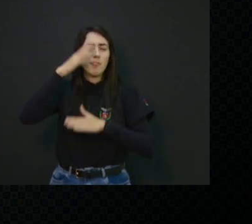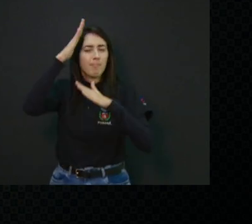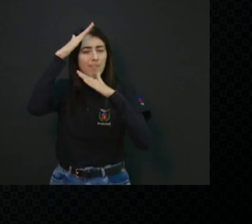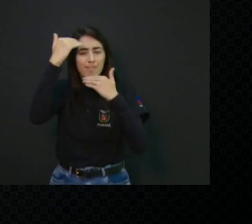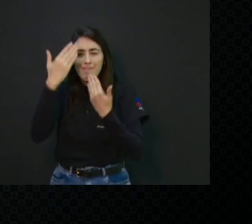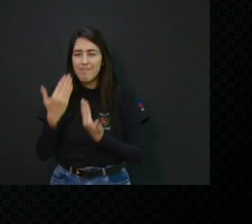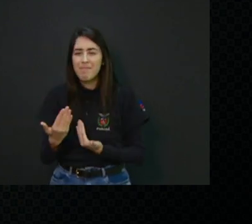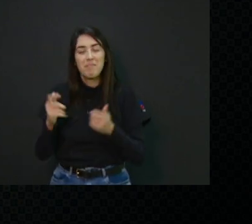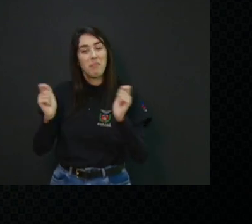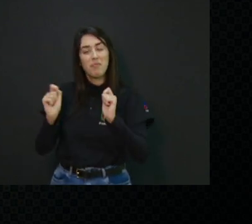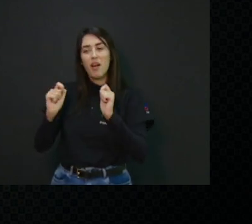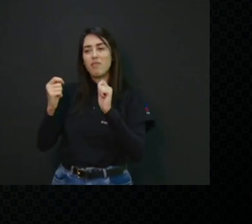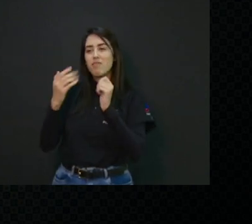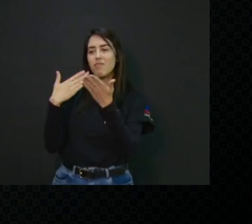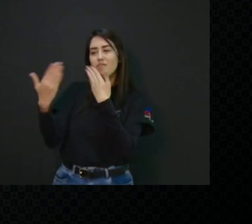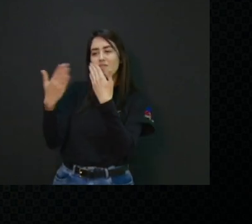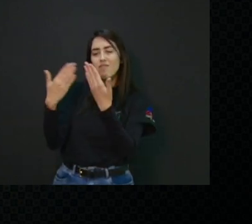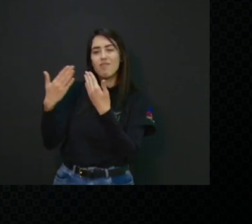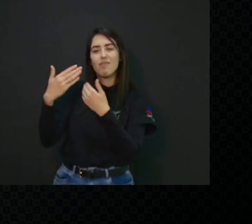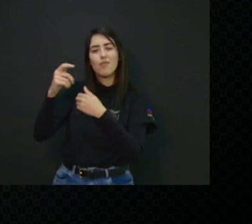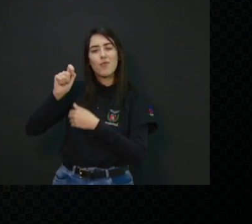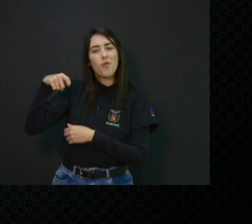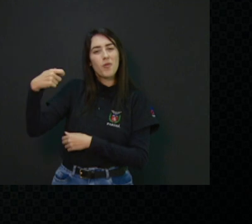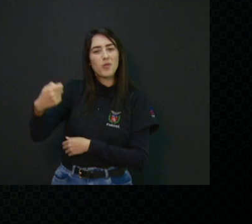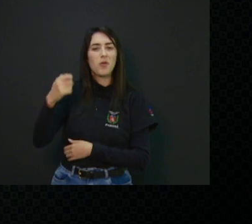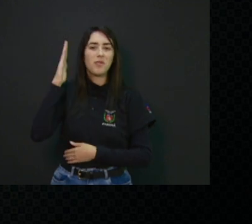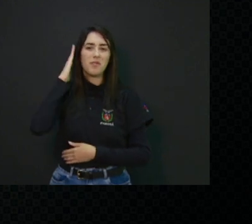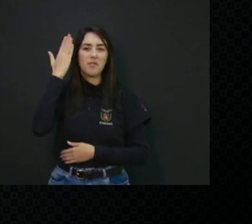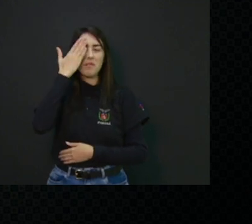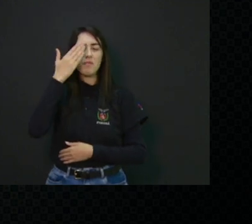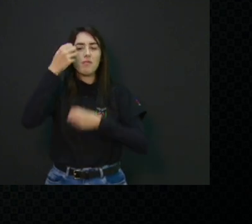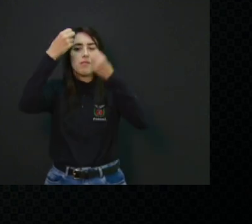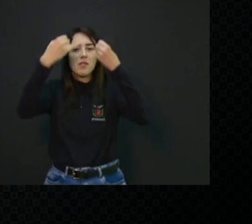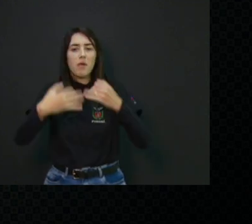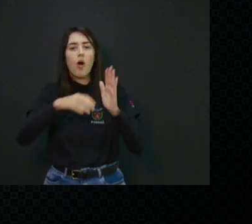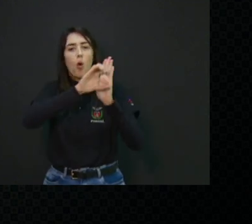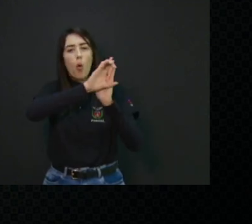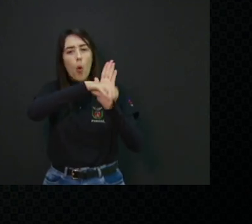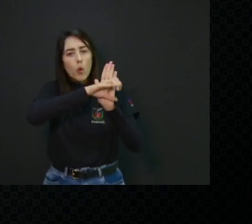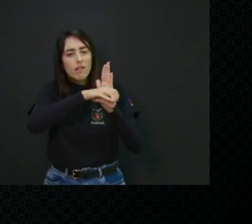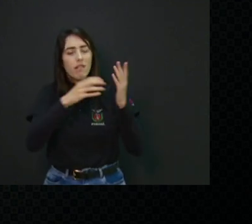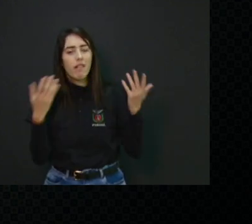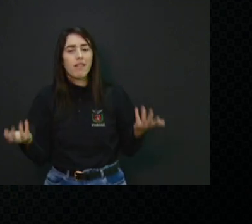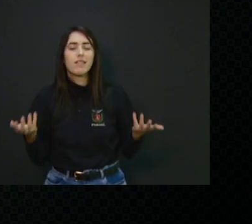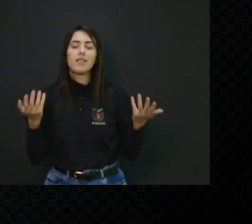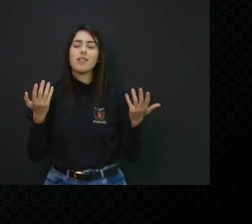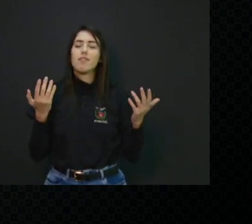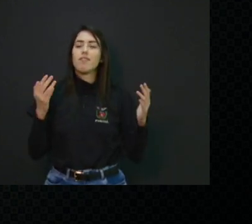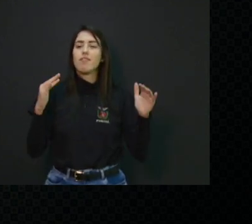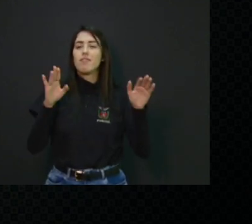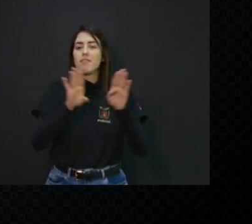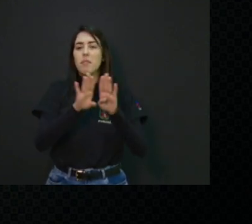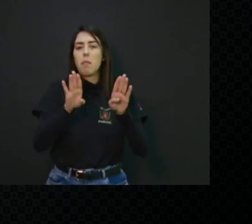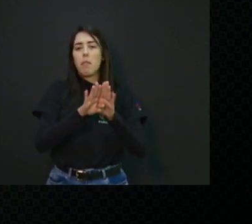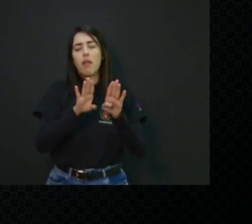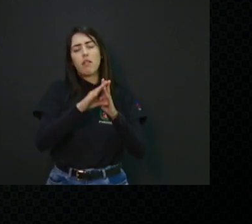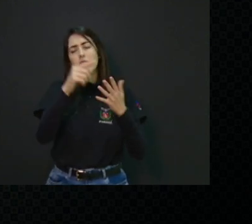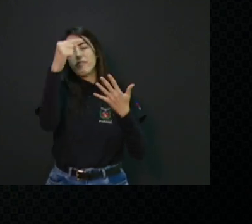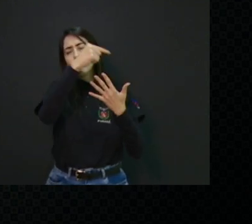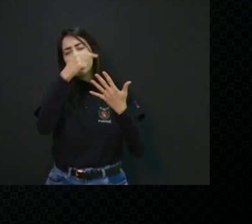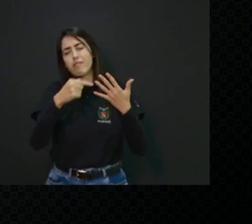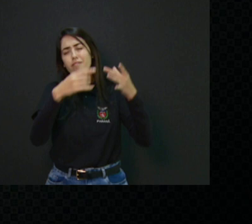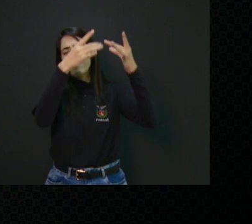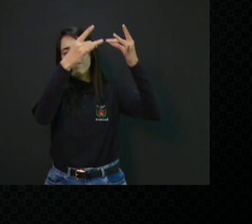poder dialogar com você sobre a surdo-cegueira, sobre esses conceitos, sobre toda essa questão,